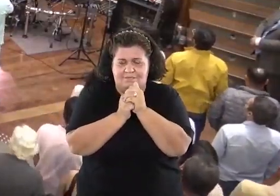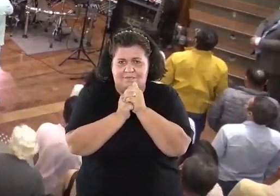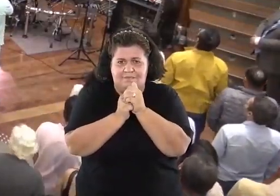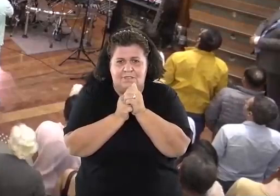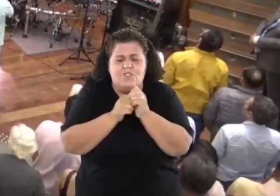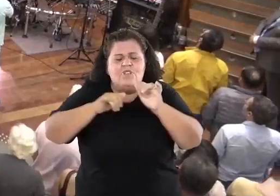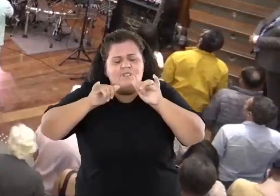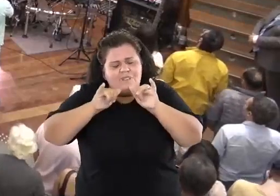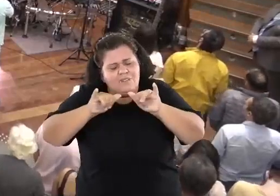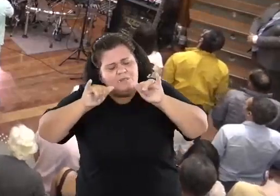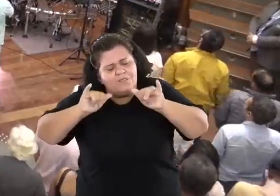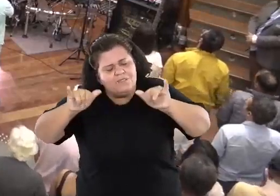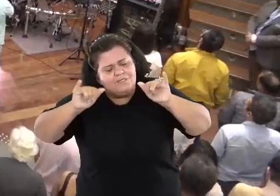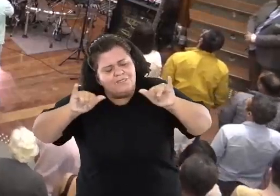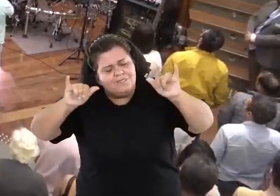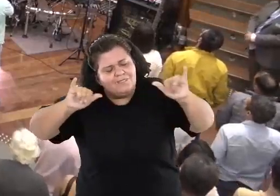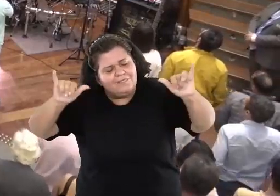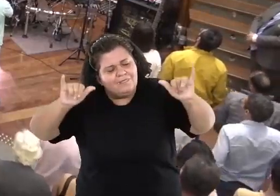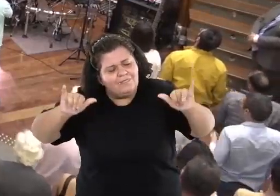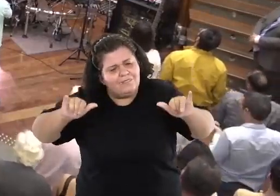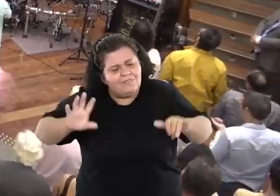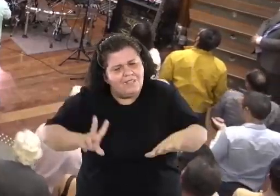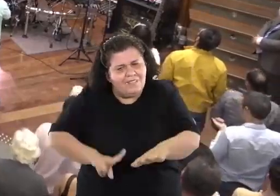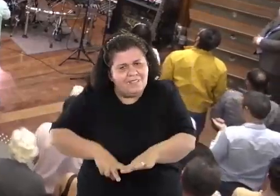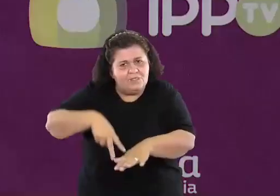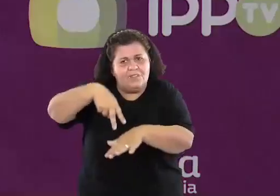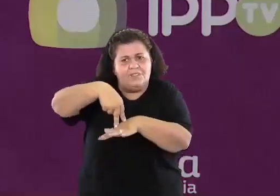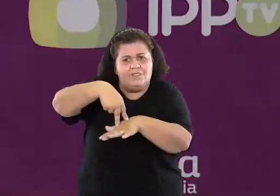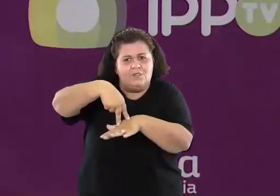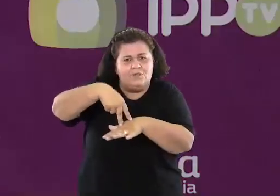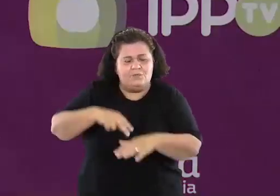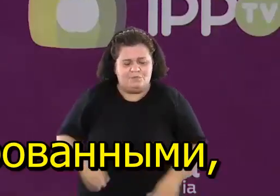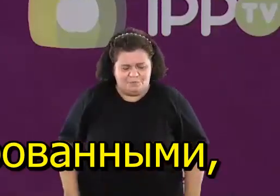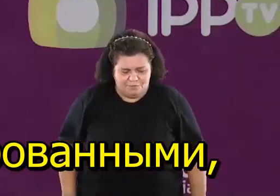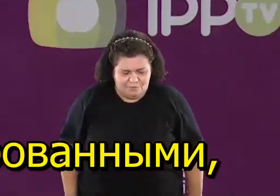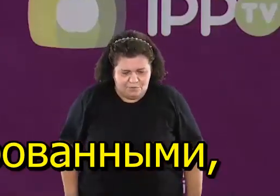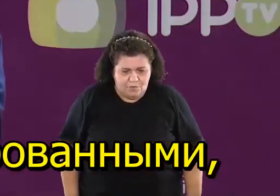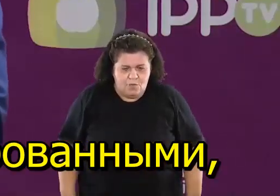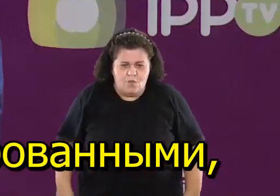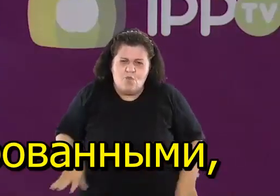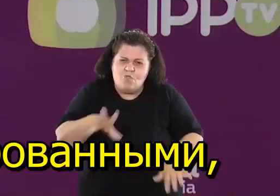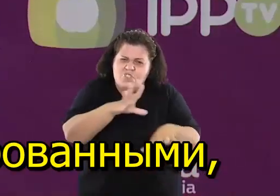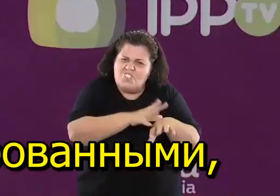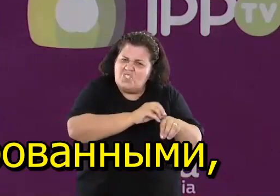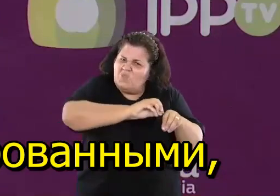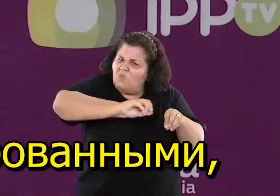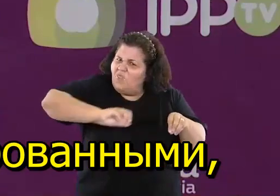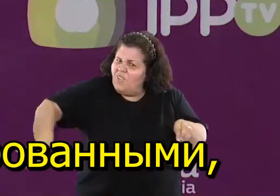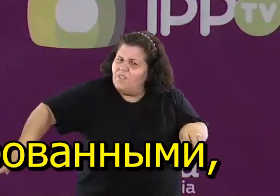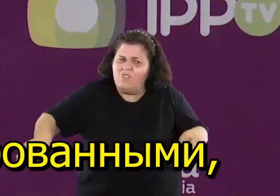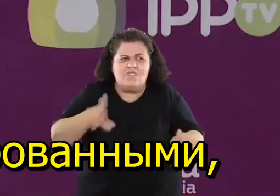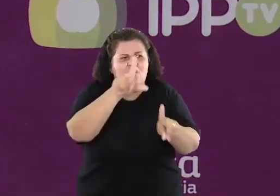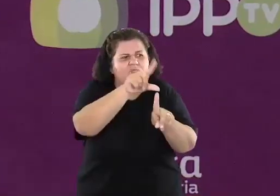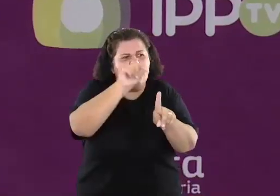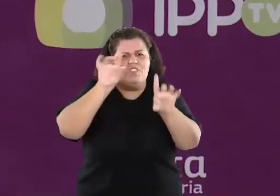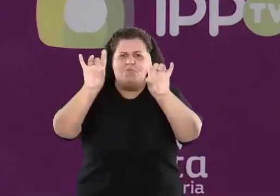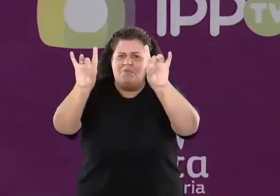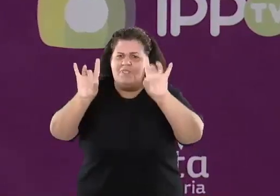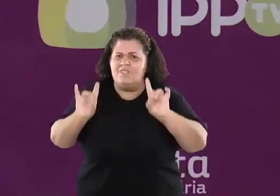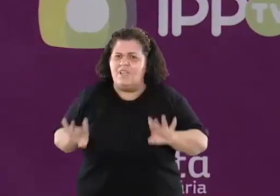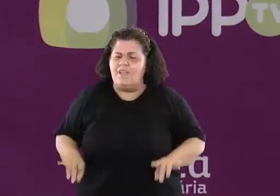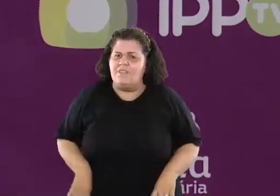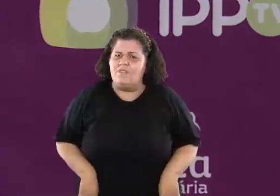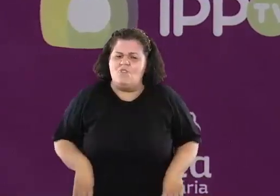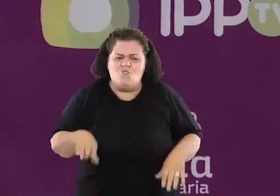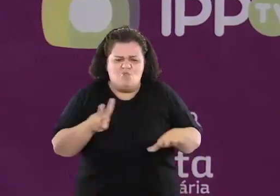A mensagem da ressurreição: os excluídos são privilegiados,